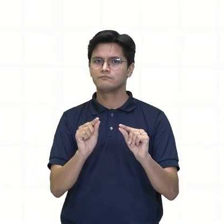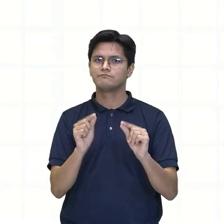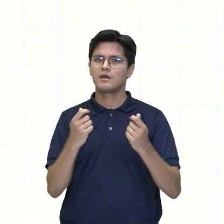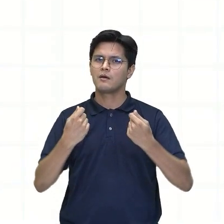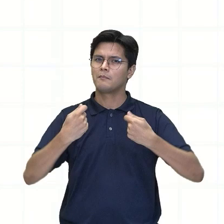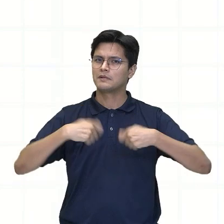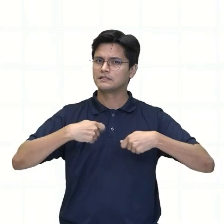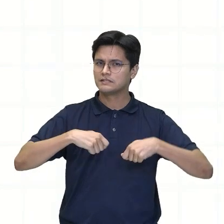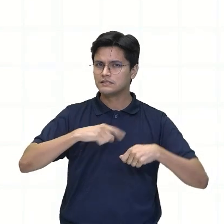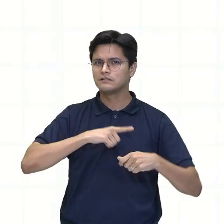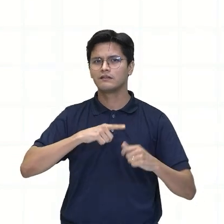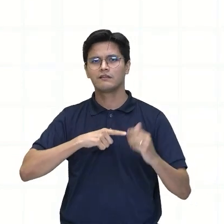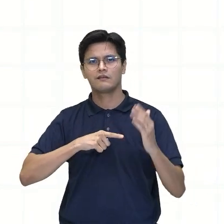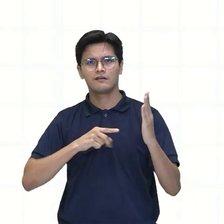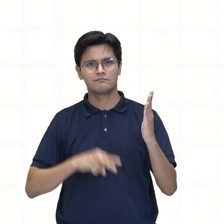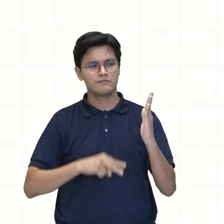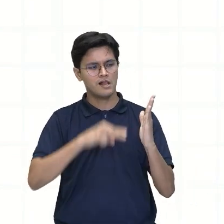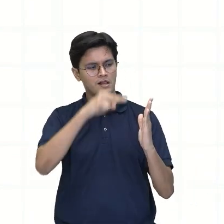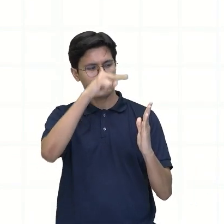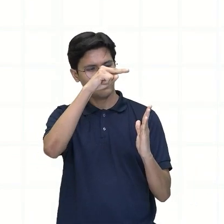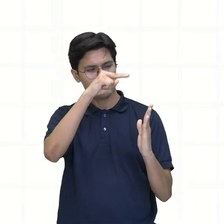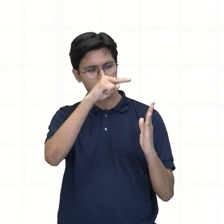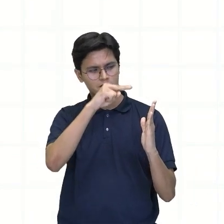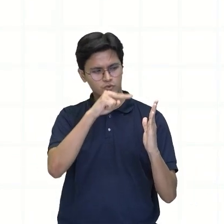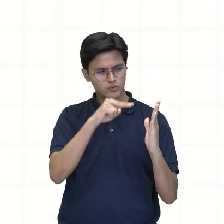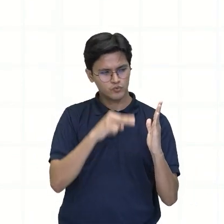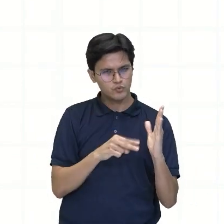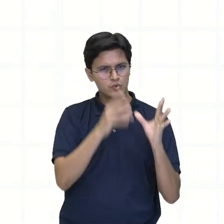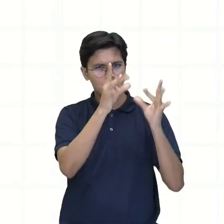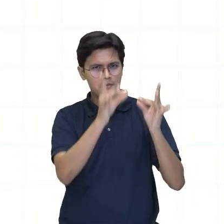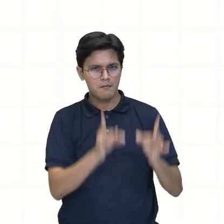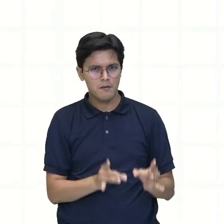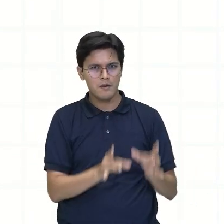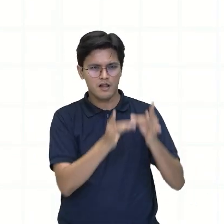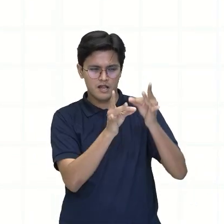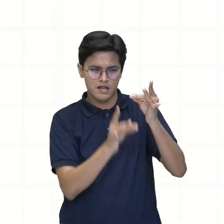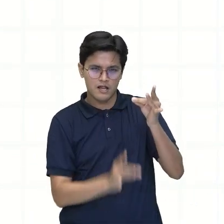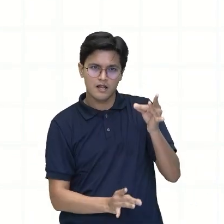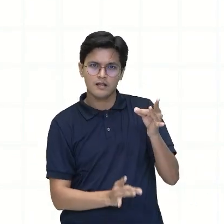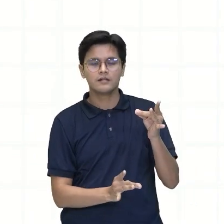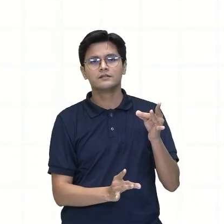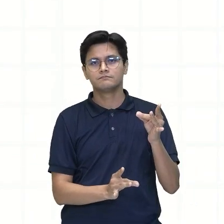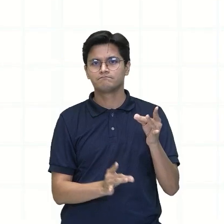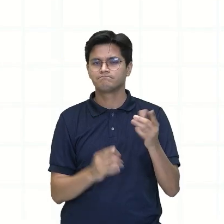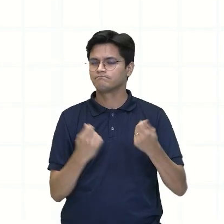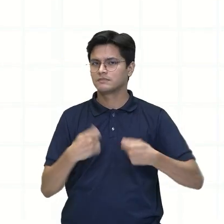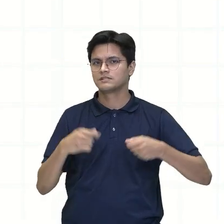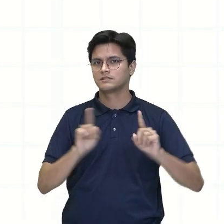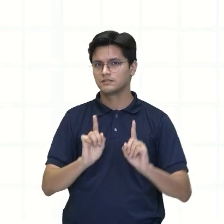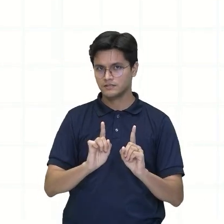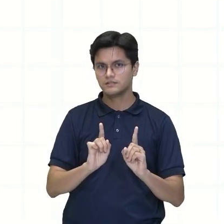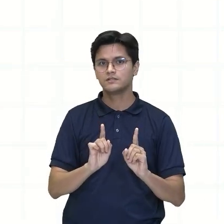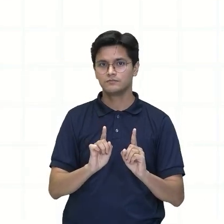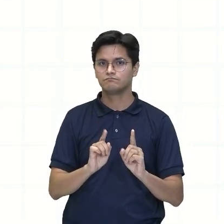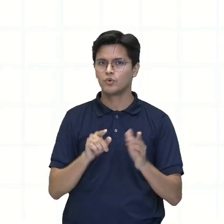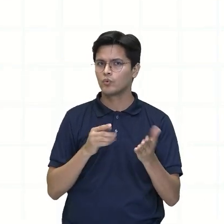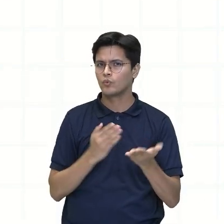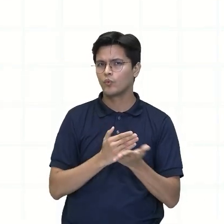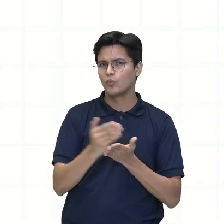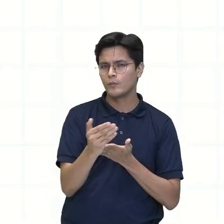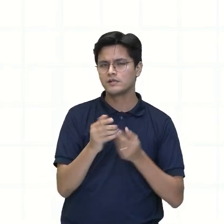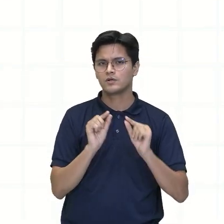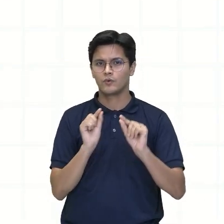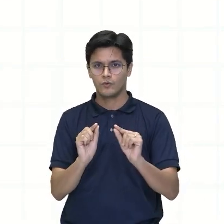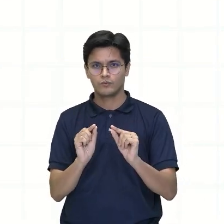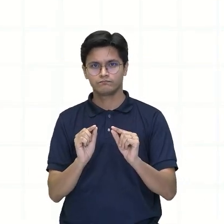fazer aquela leitura, né, toda. O que a gente faz? Primeira coisa, vai lá para a pergunta. Qual